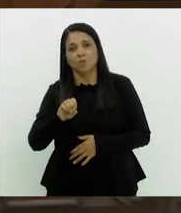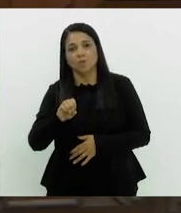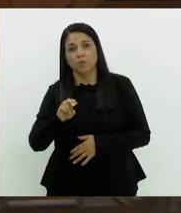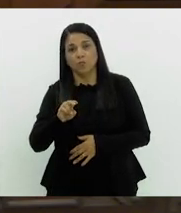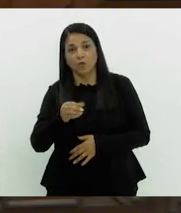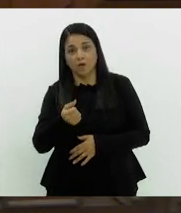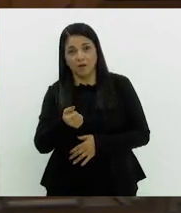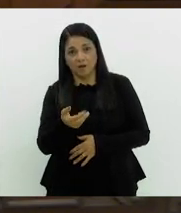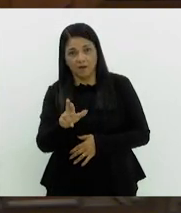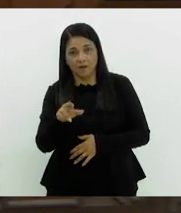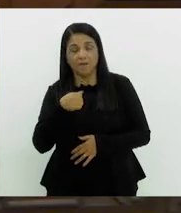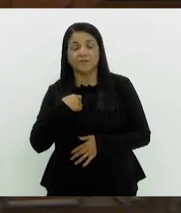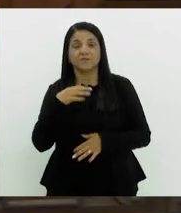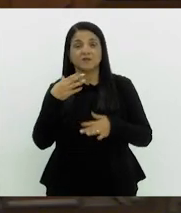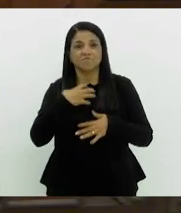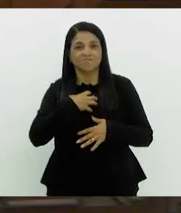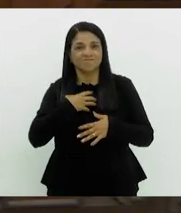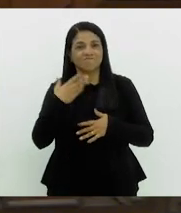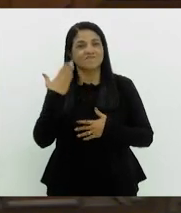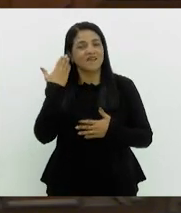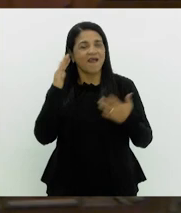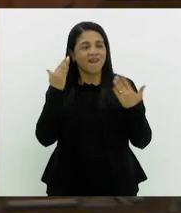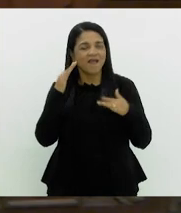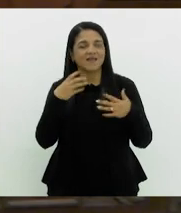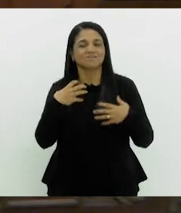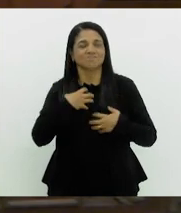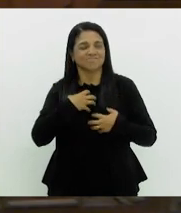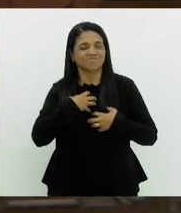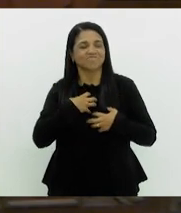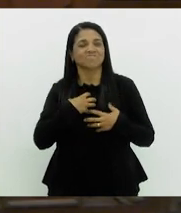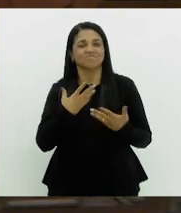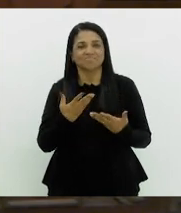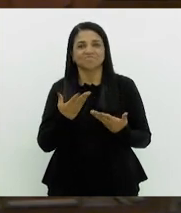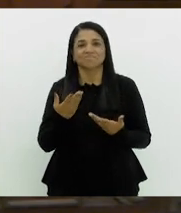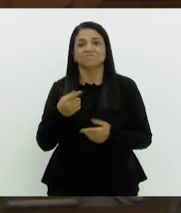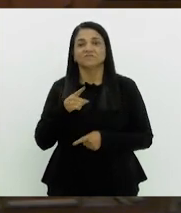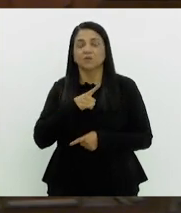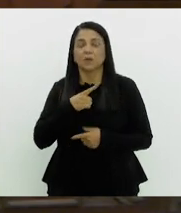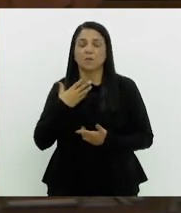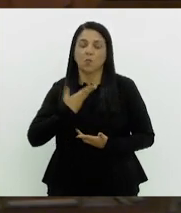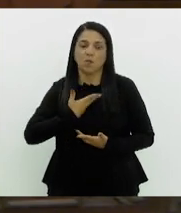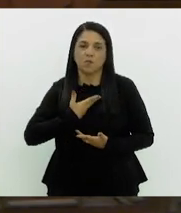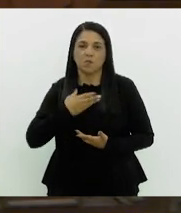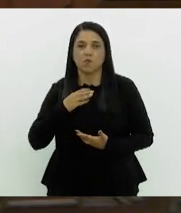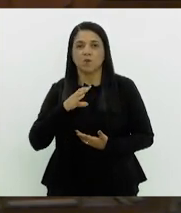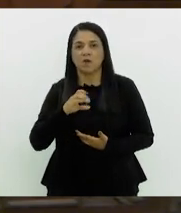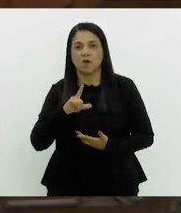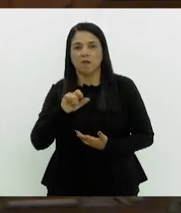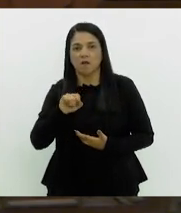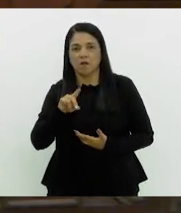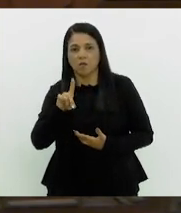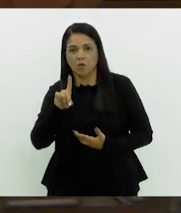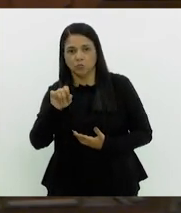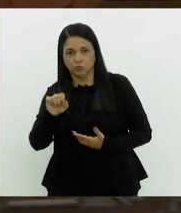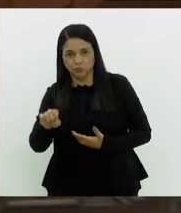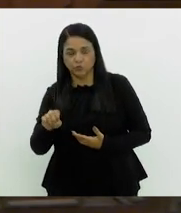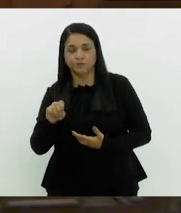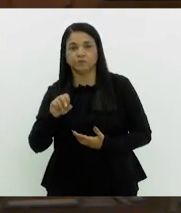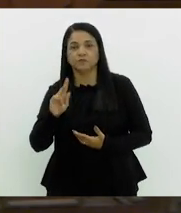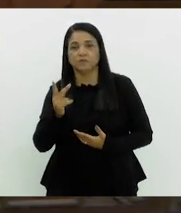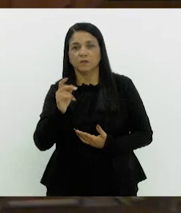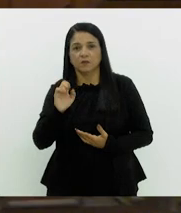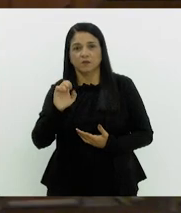grande ter Vossa Excelência aqui. Meu querido amigo Cláudio Henrique Viana, presidente da Associação